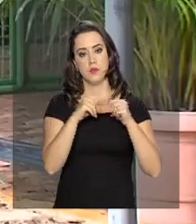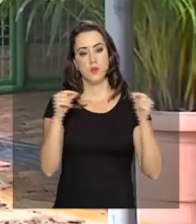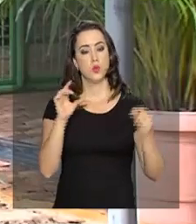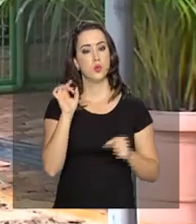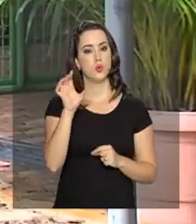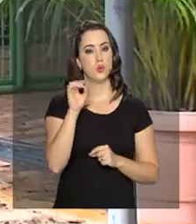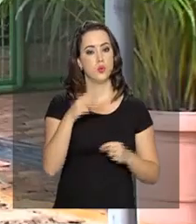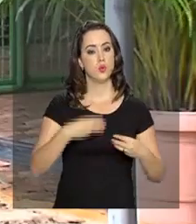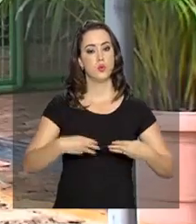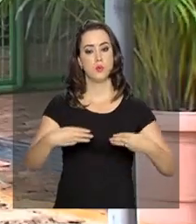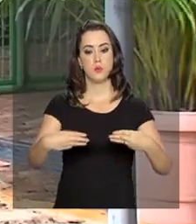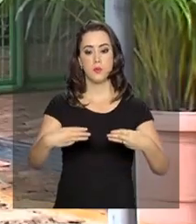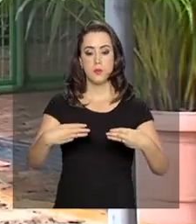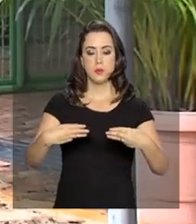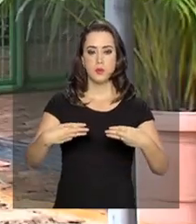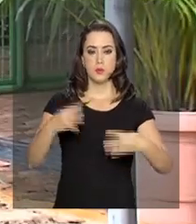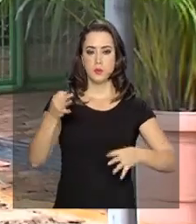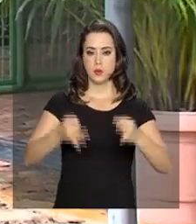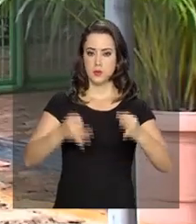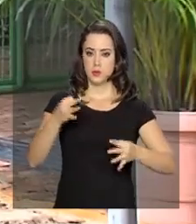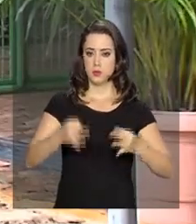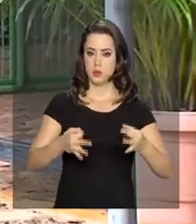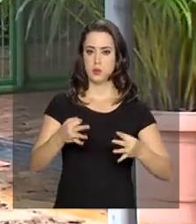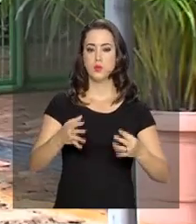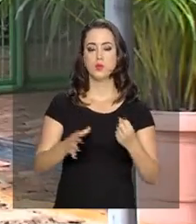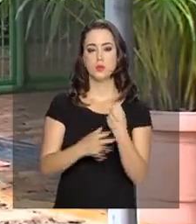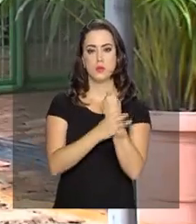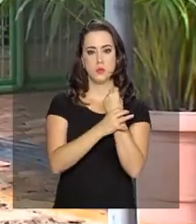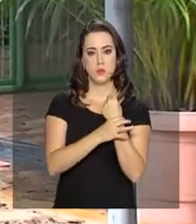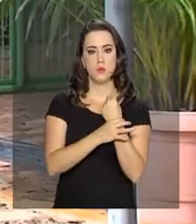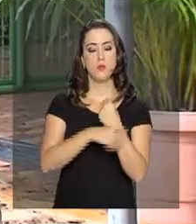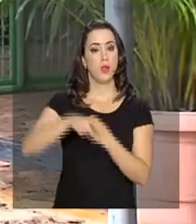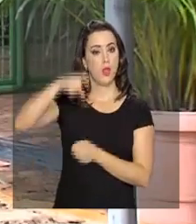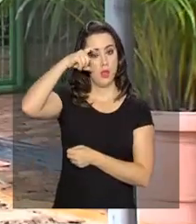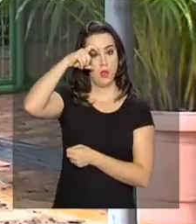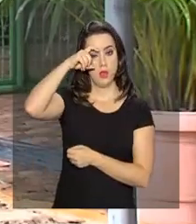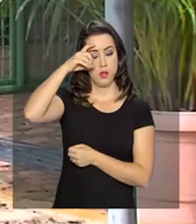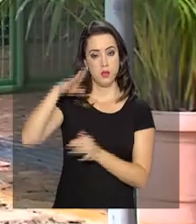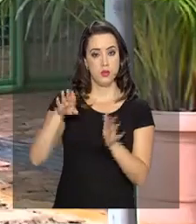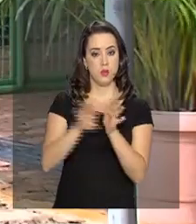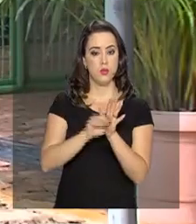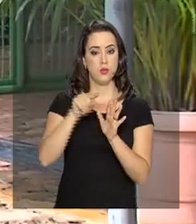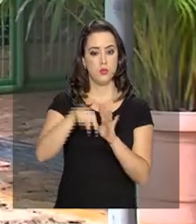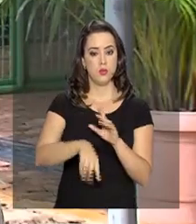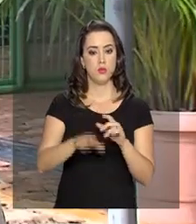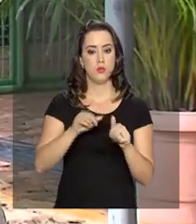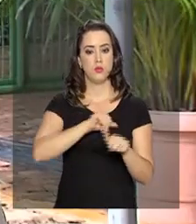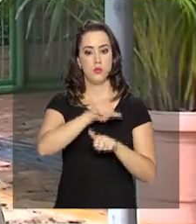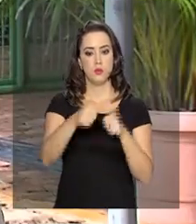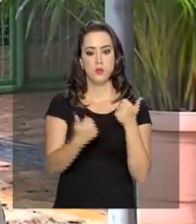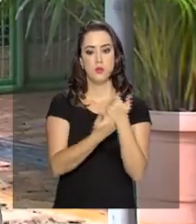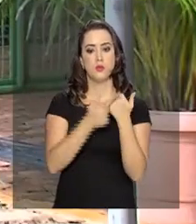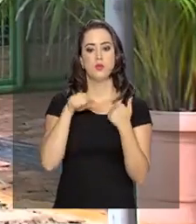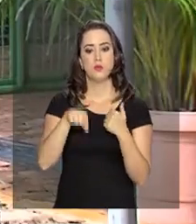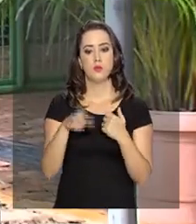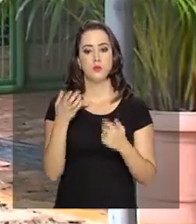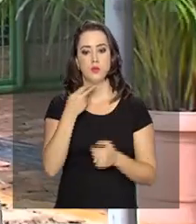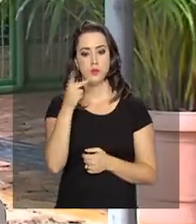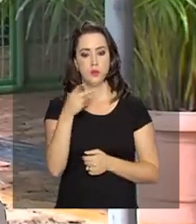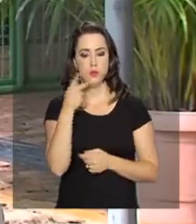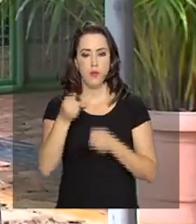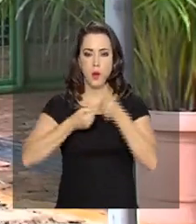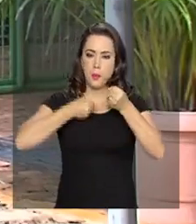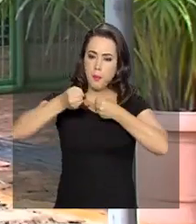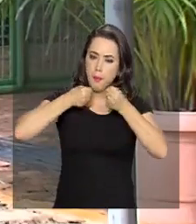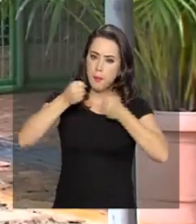o ministro, o futuro ministro da Justiça e Segurança Pública, Sérgio Moro, veio aqui ao gabinete de transição e falou